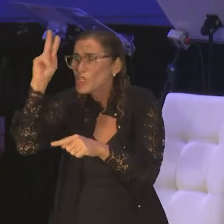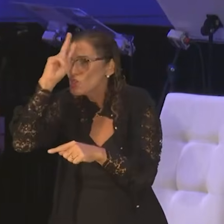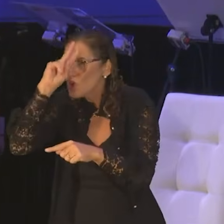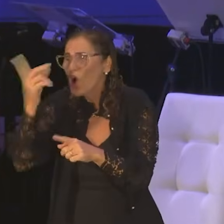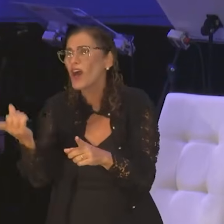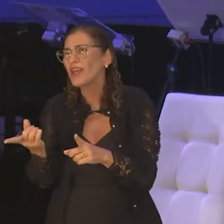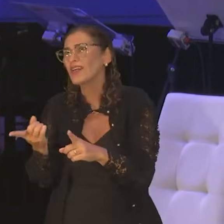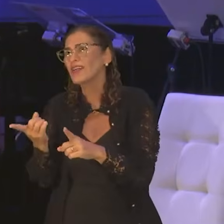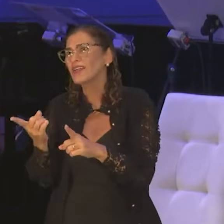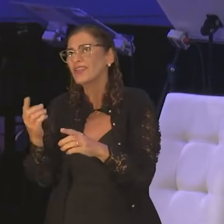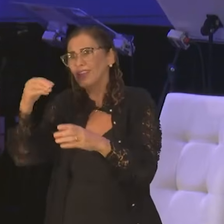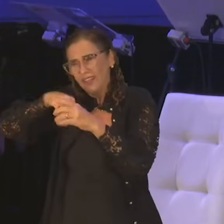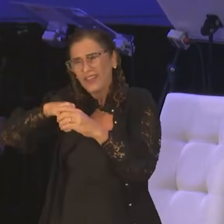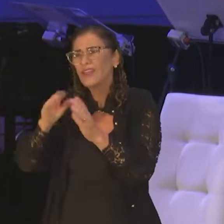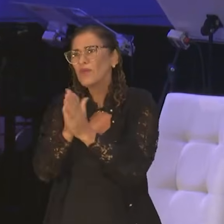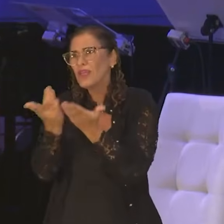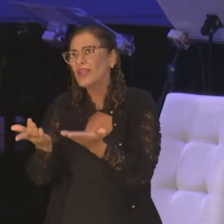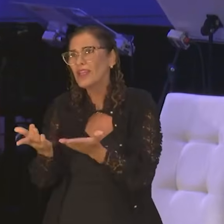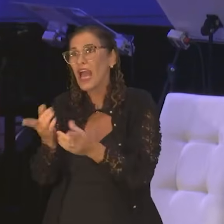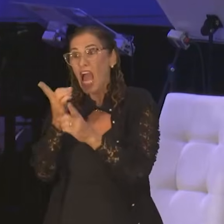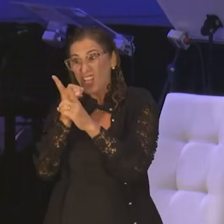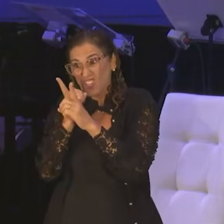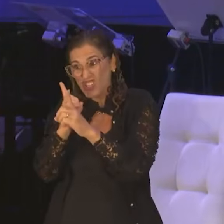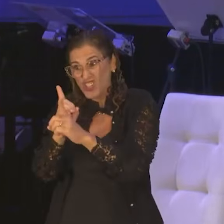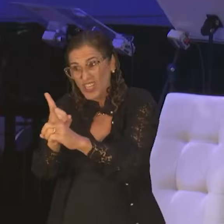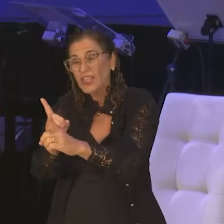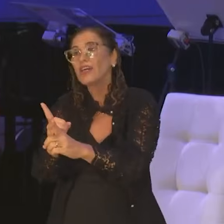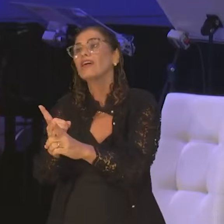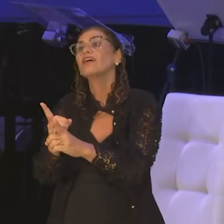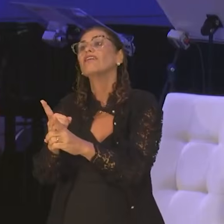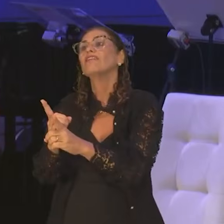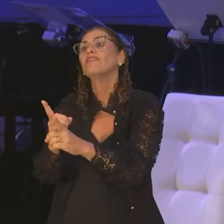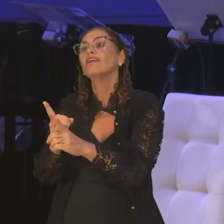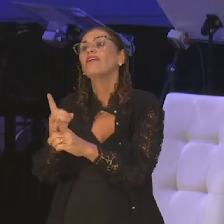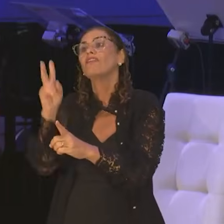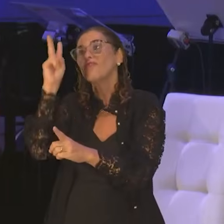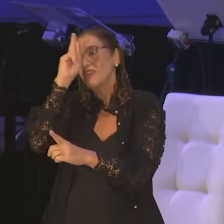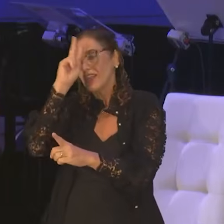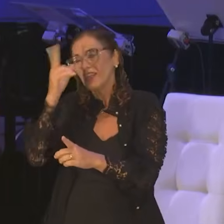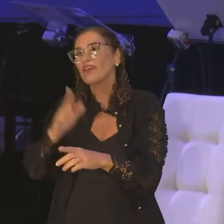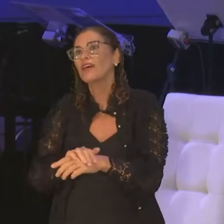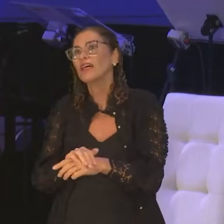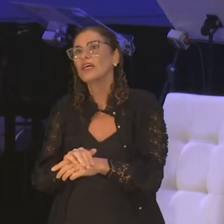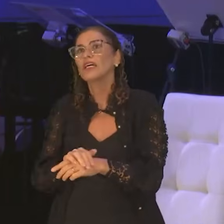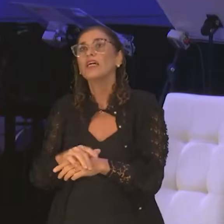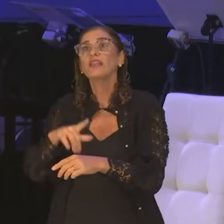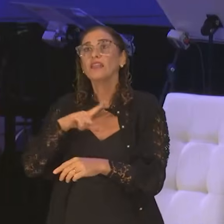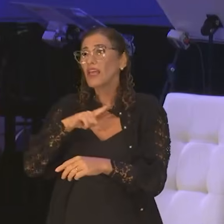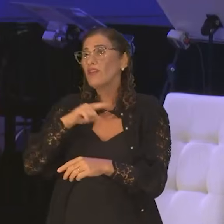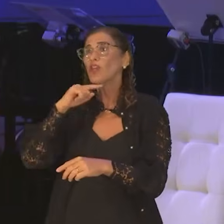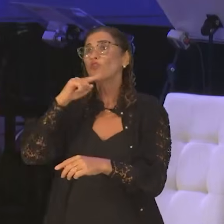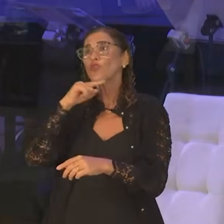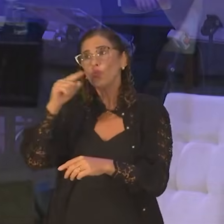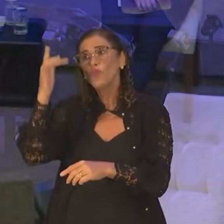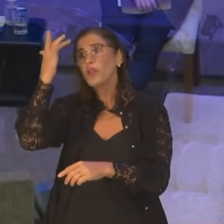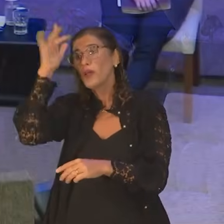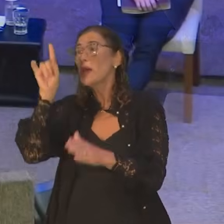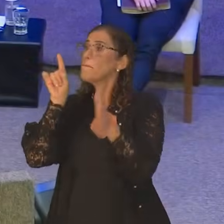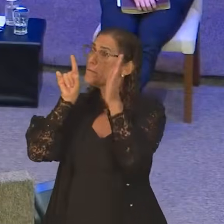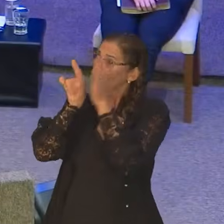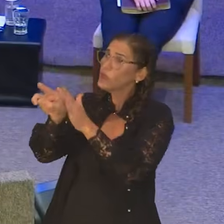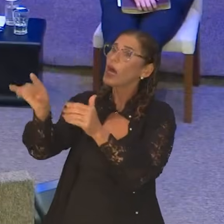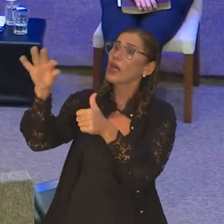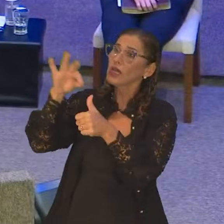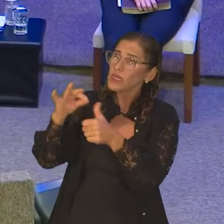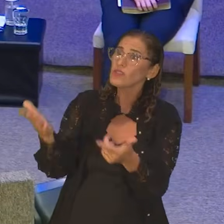os apóstolos, tiveram a mesma bronca e questionamento e dúvidas que você tem. E eles perguntaram a